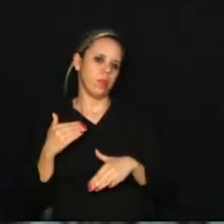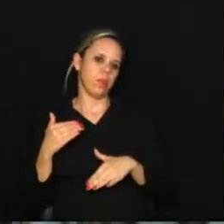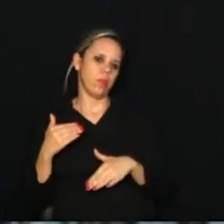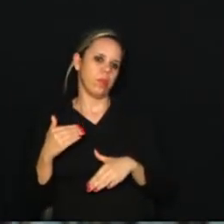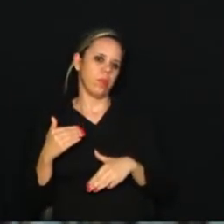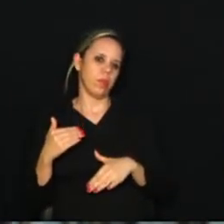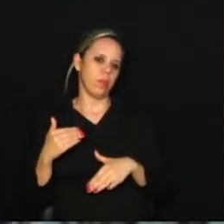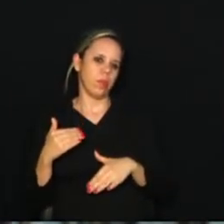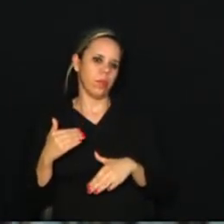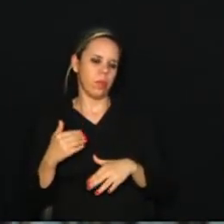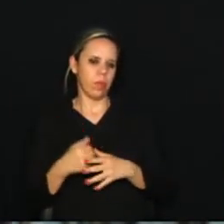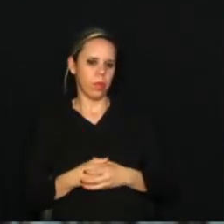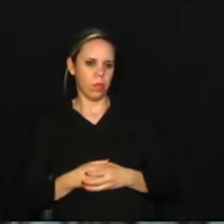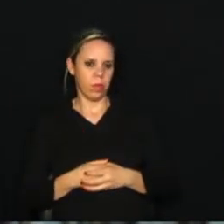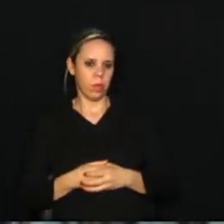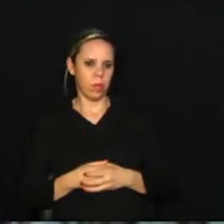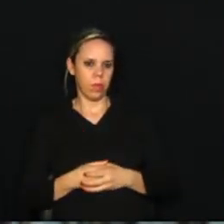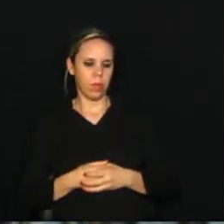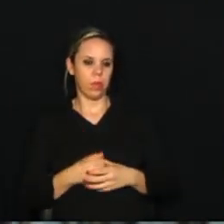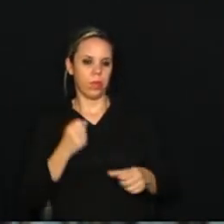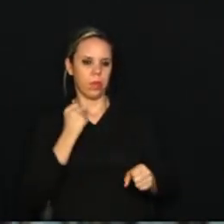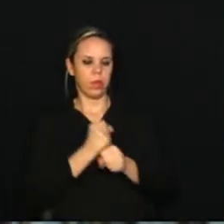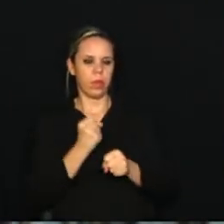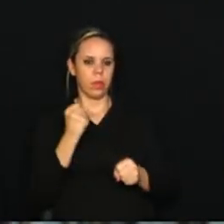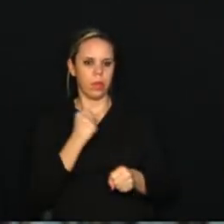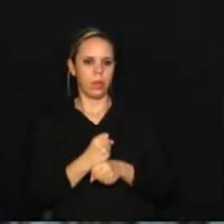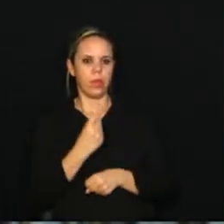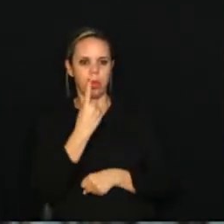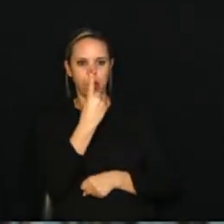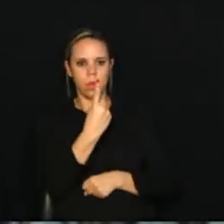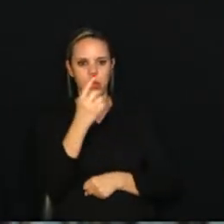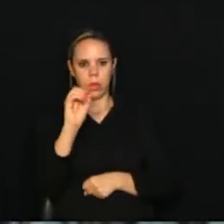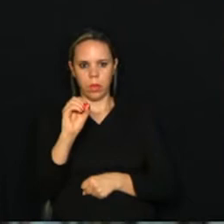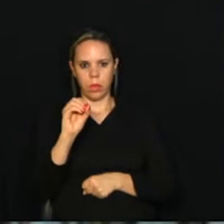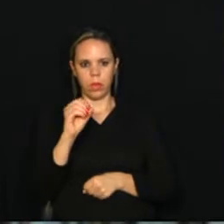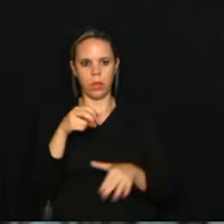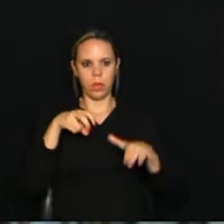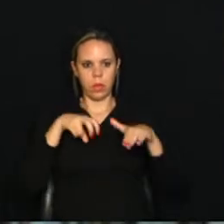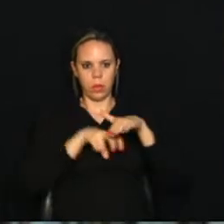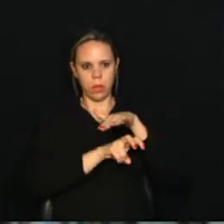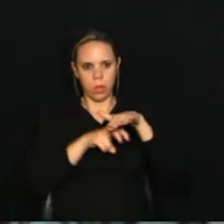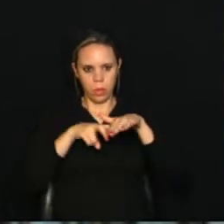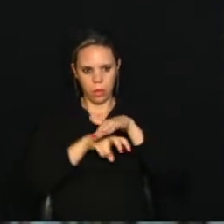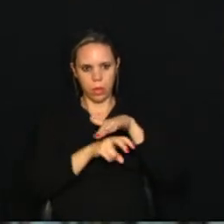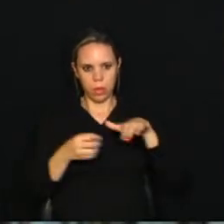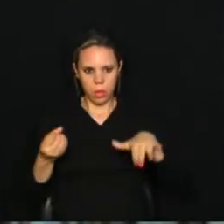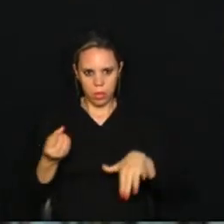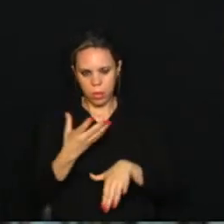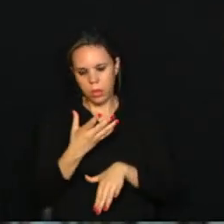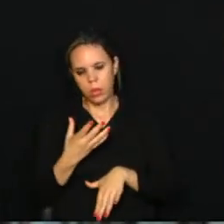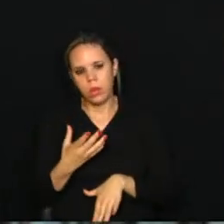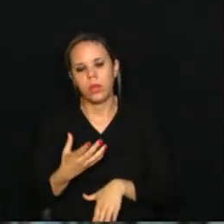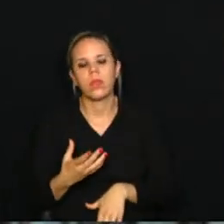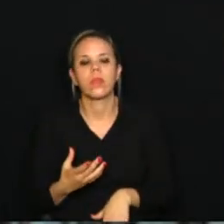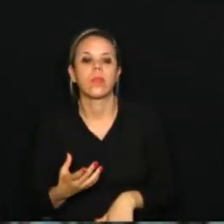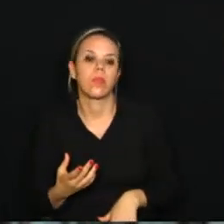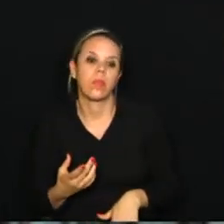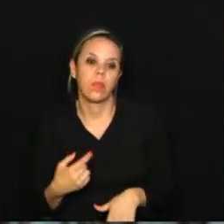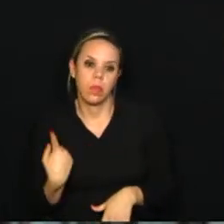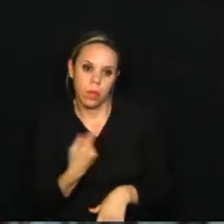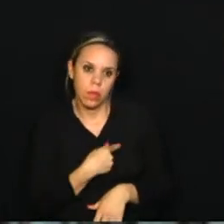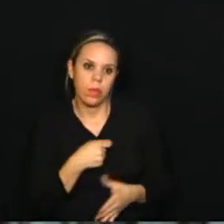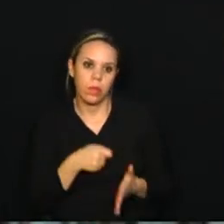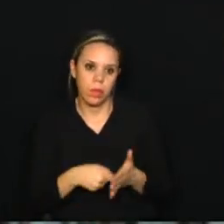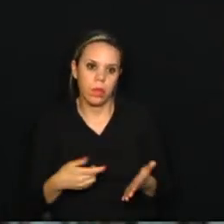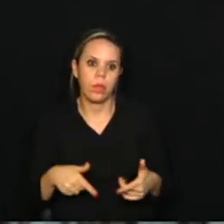pelo menos 10 creches novas. Então, é com essa realidade que nós